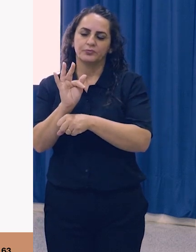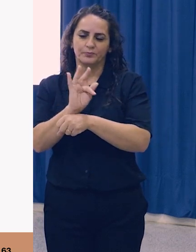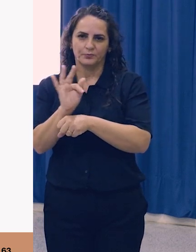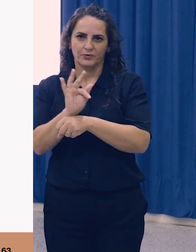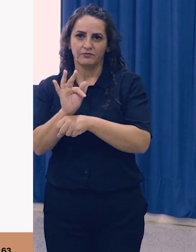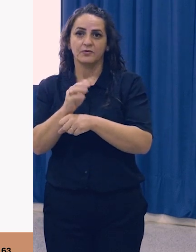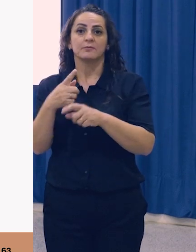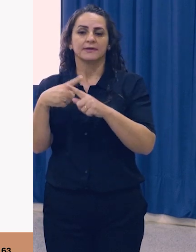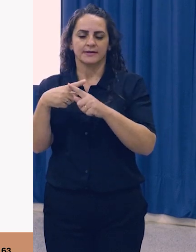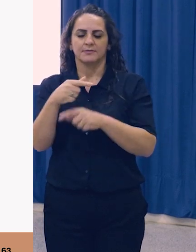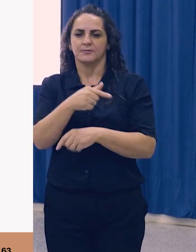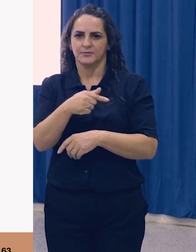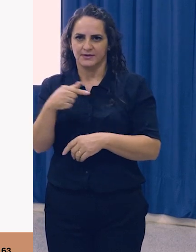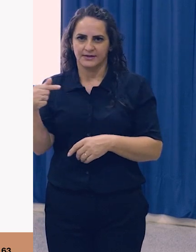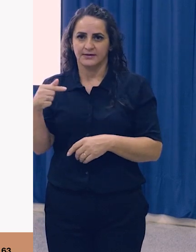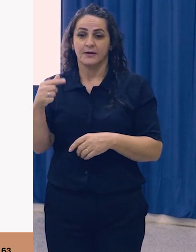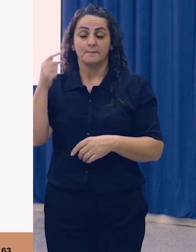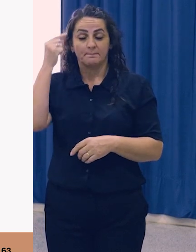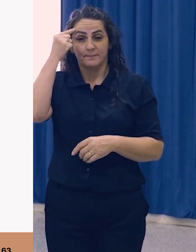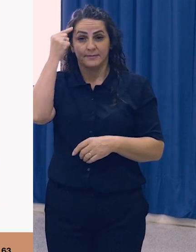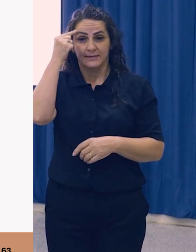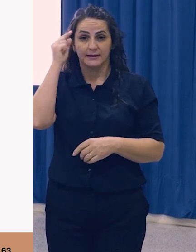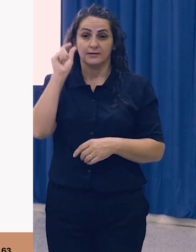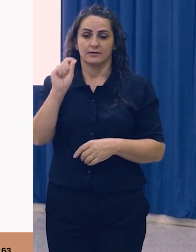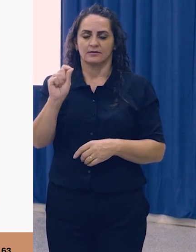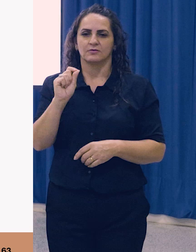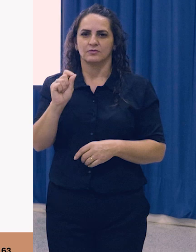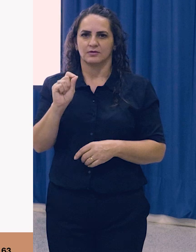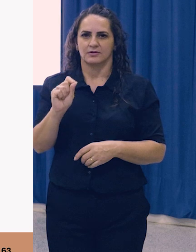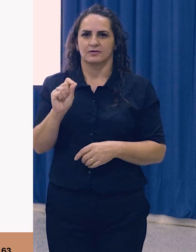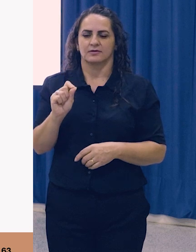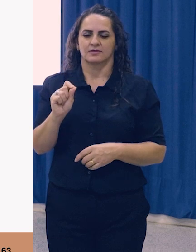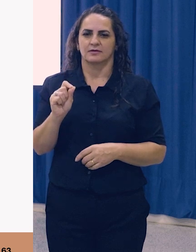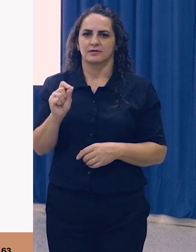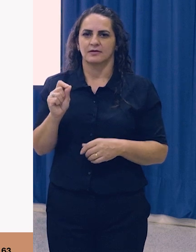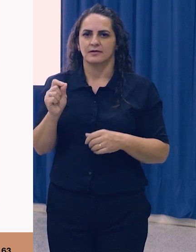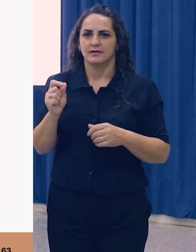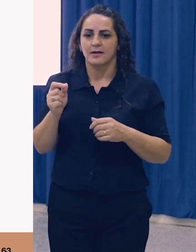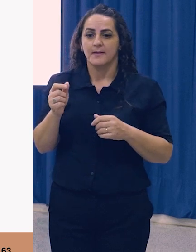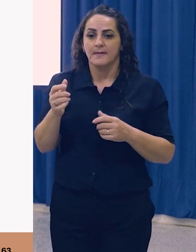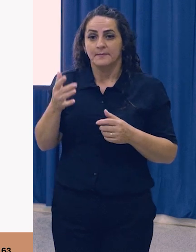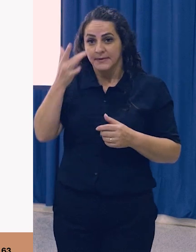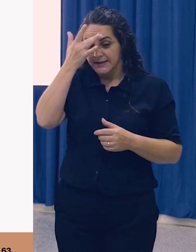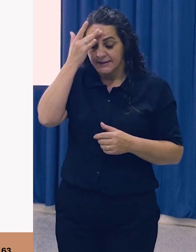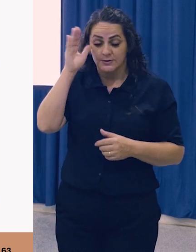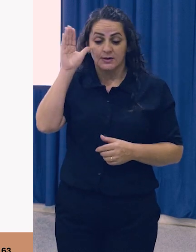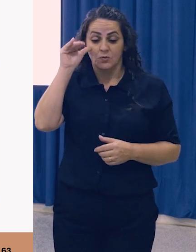aqui foi pensado justamente para criar essa base de fãs.